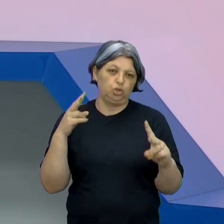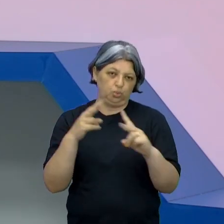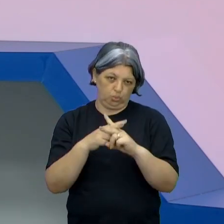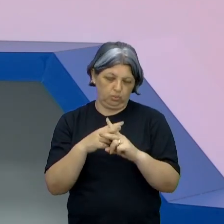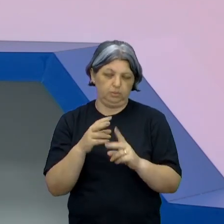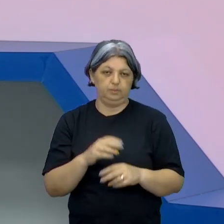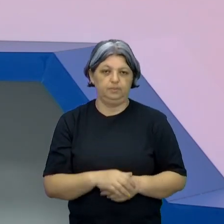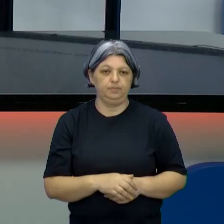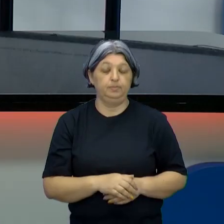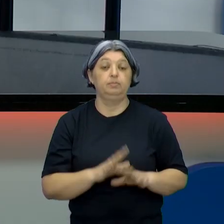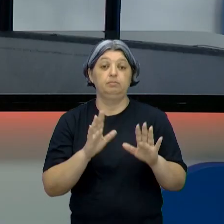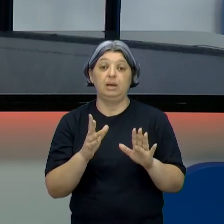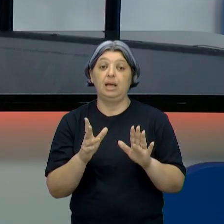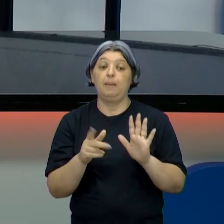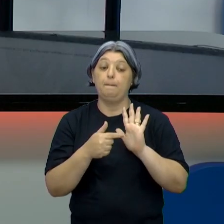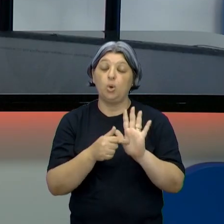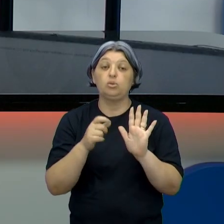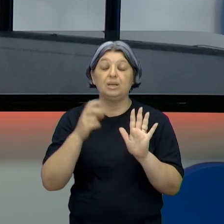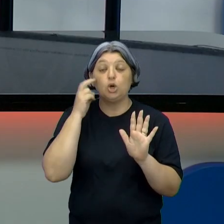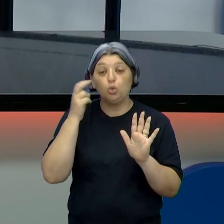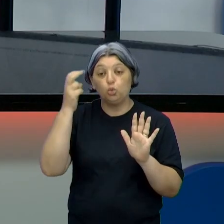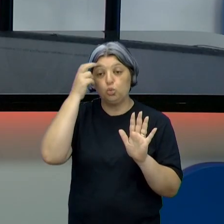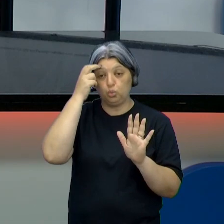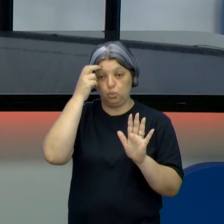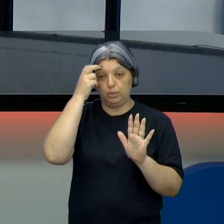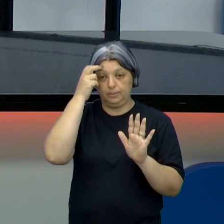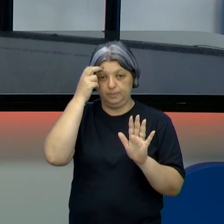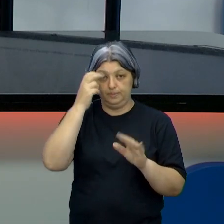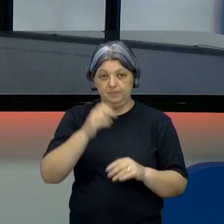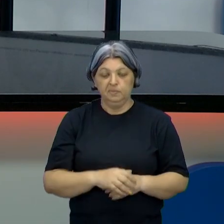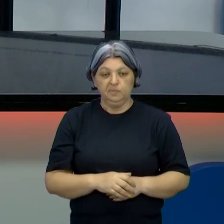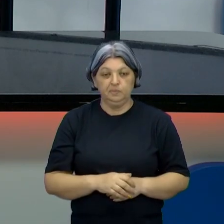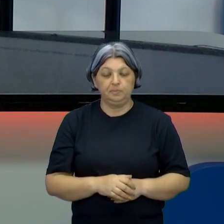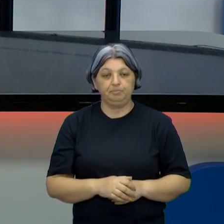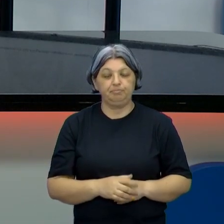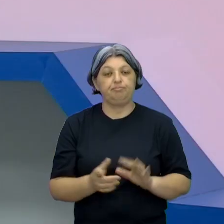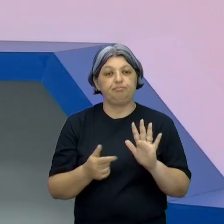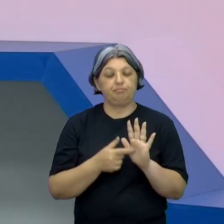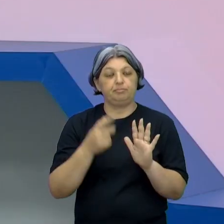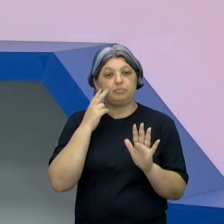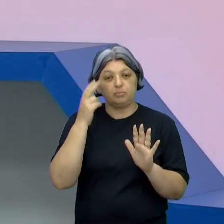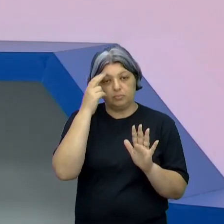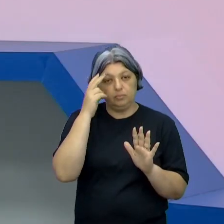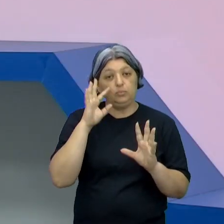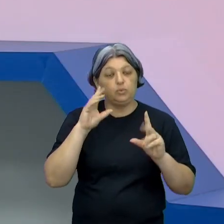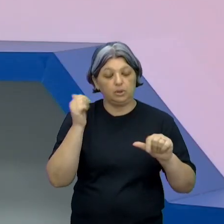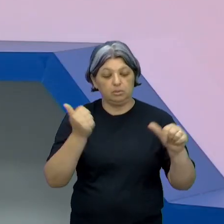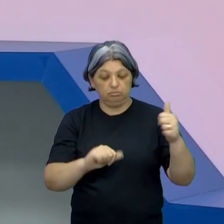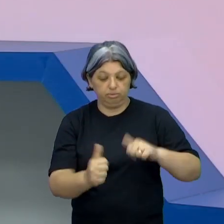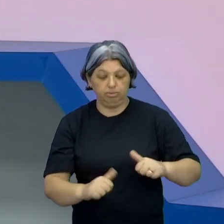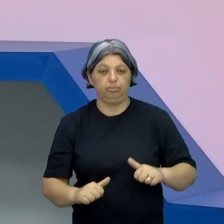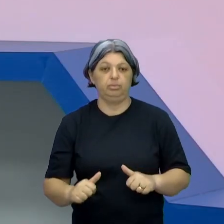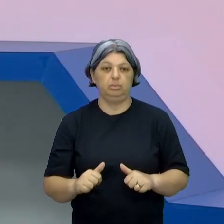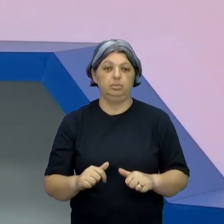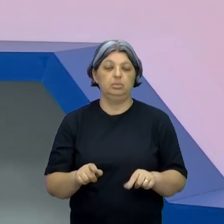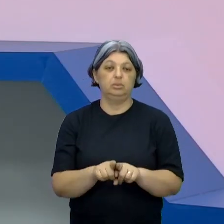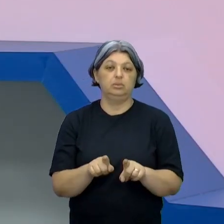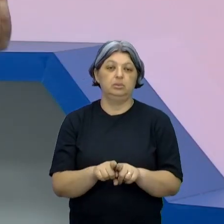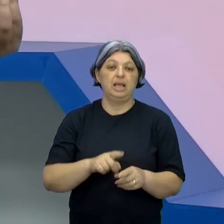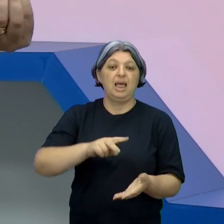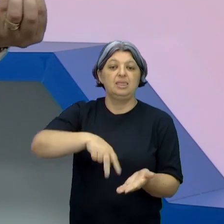da questão cultural da luta. E nessa questão cultural, em toda essa análise, nós entramos até mesmo